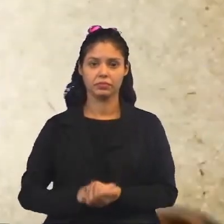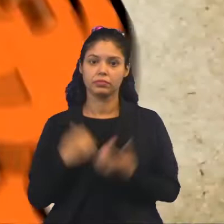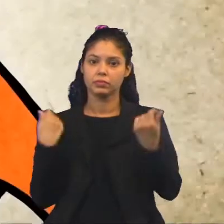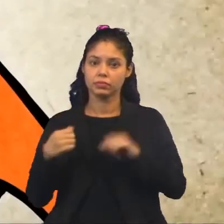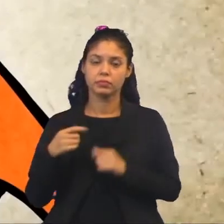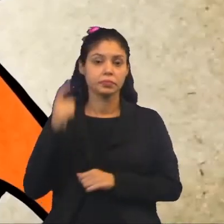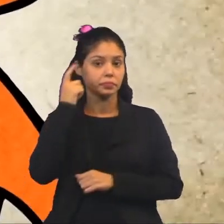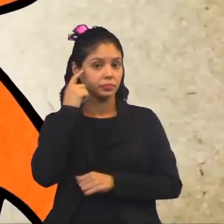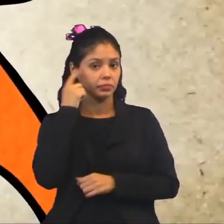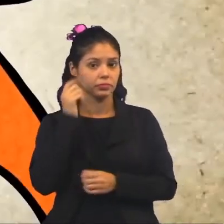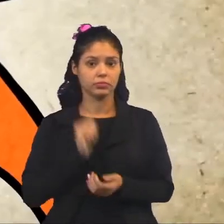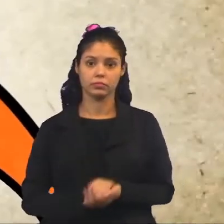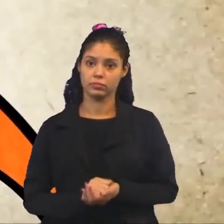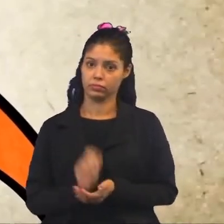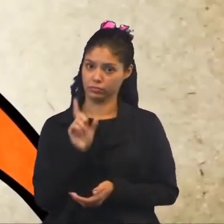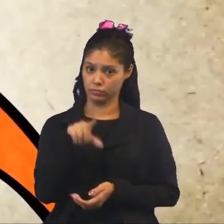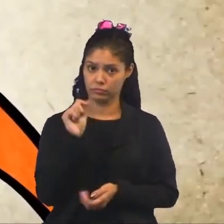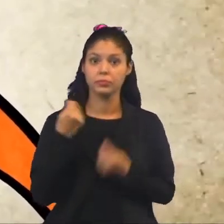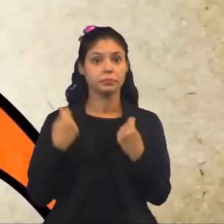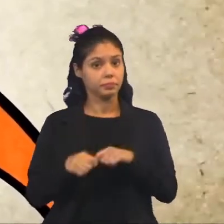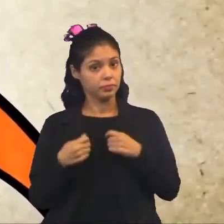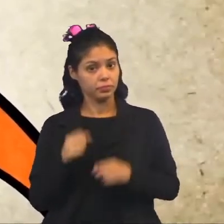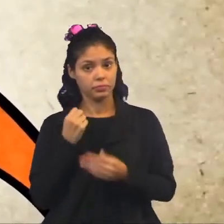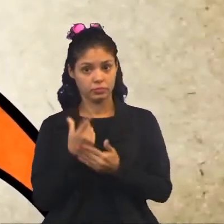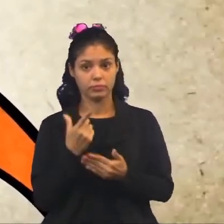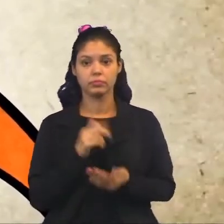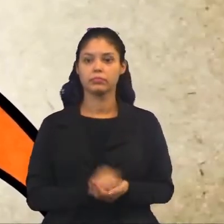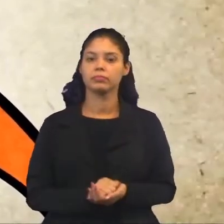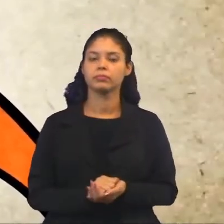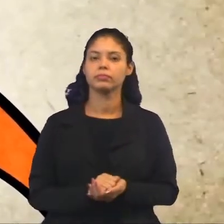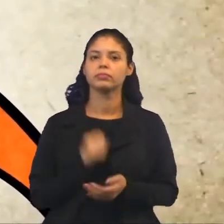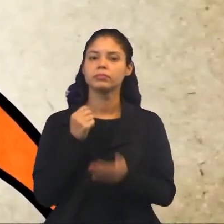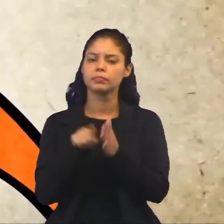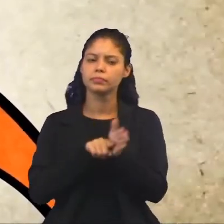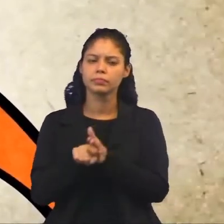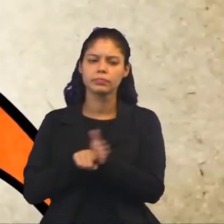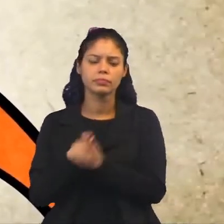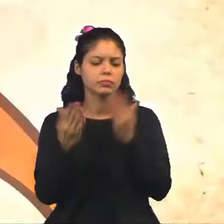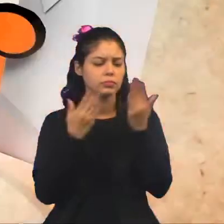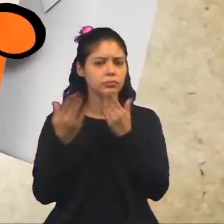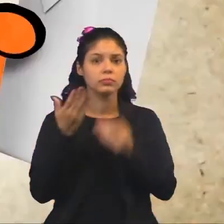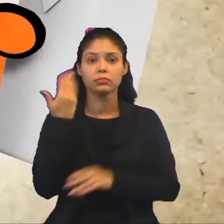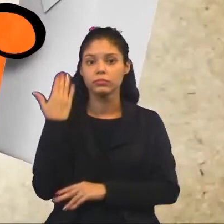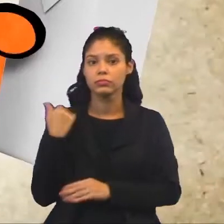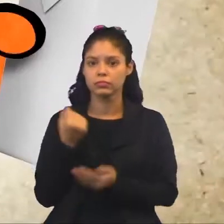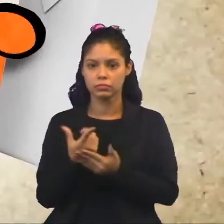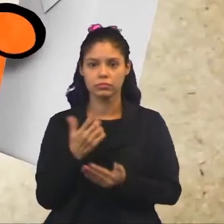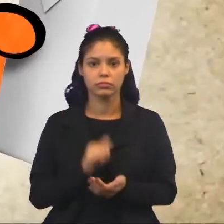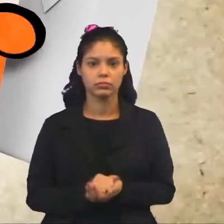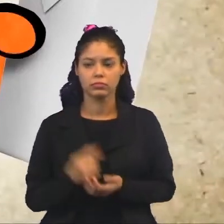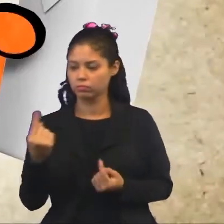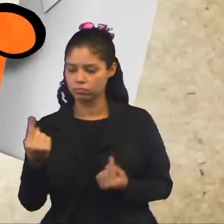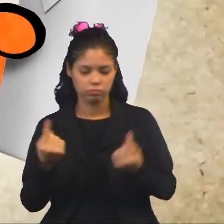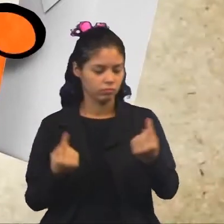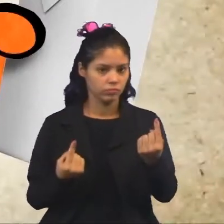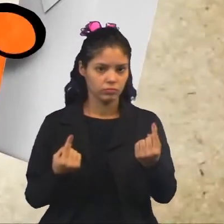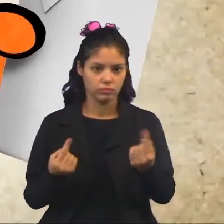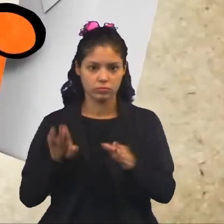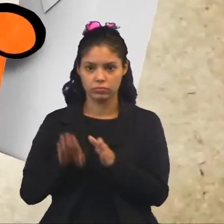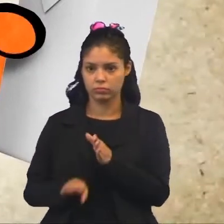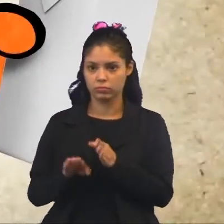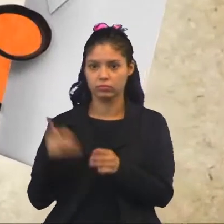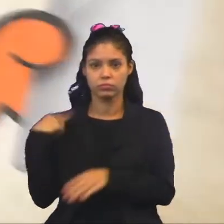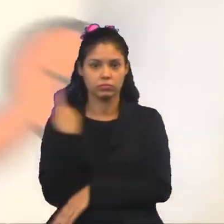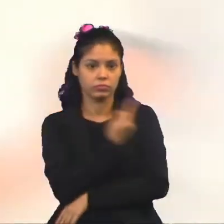preciso repensar, escolher só o que realmente precisar e pesquisar e comparar antes de comprar. Comprar de quem produz com baixo impacto